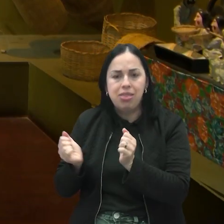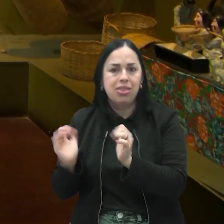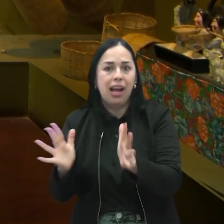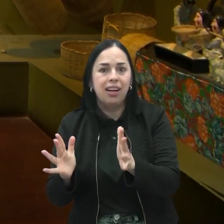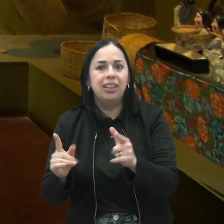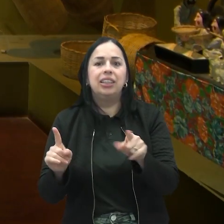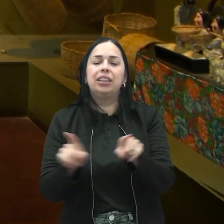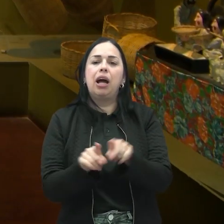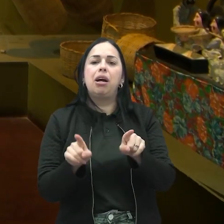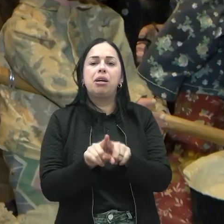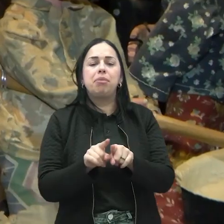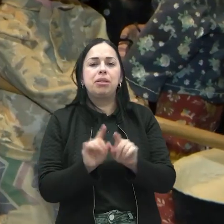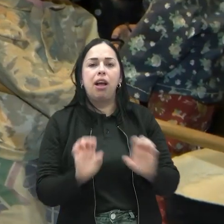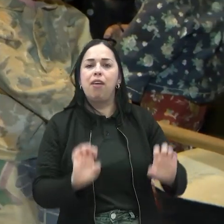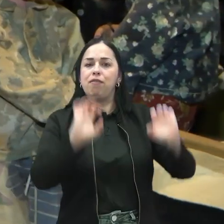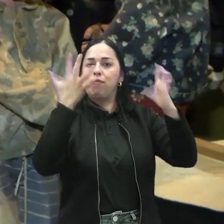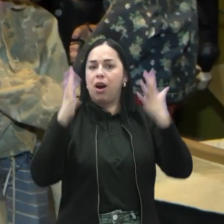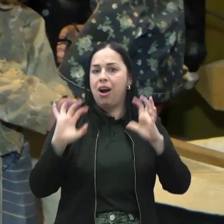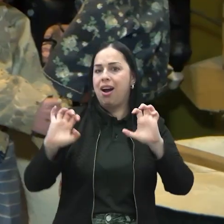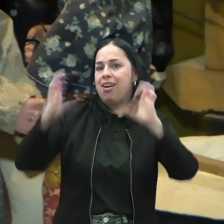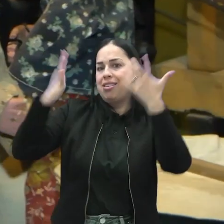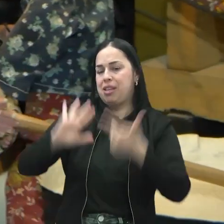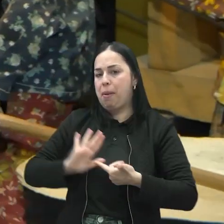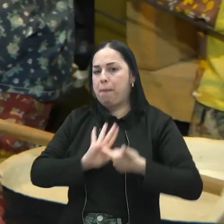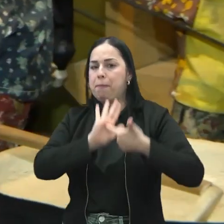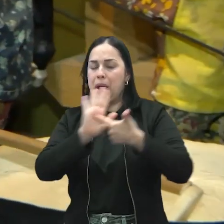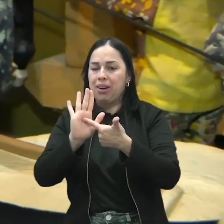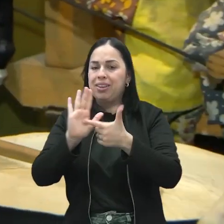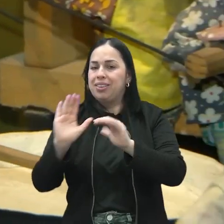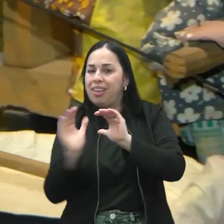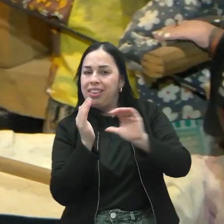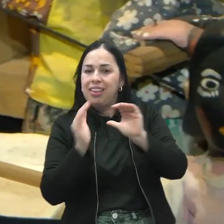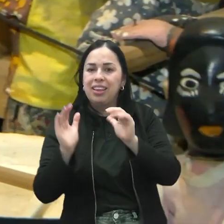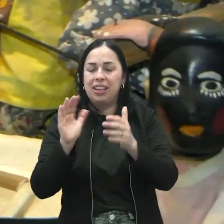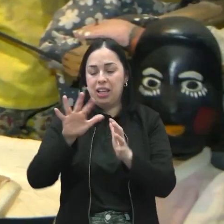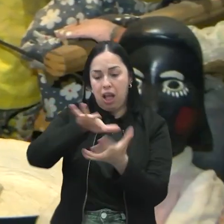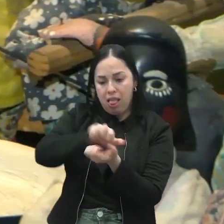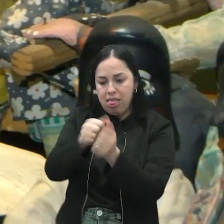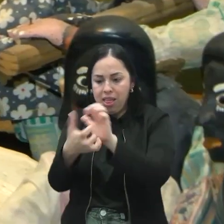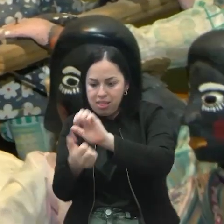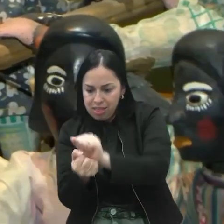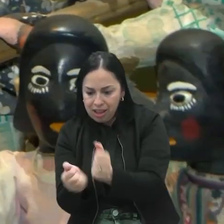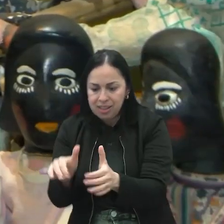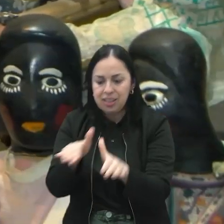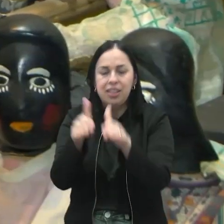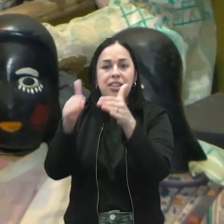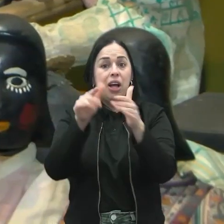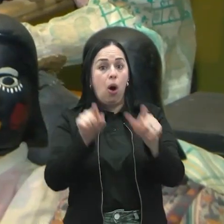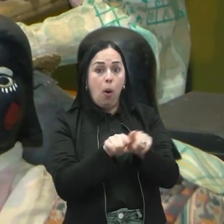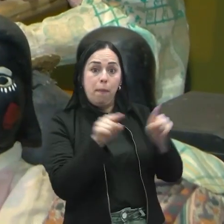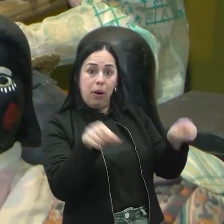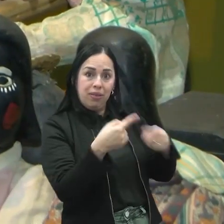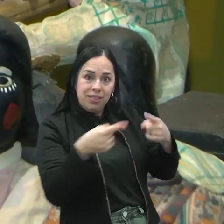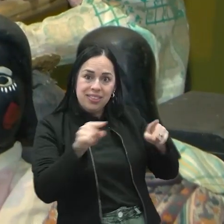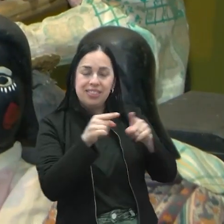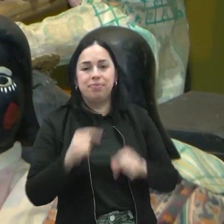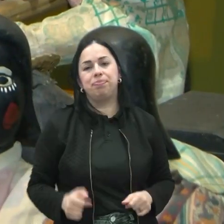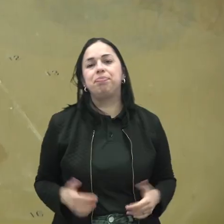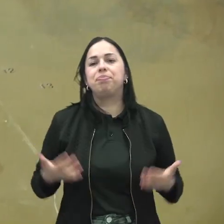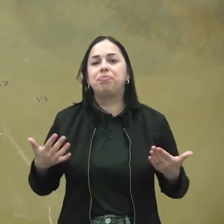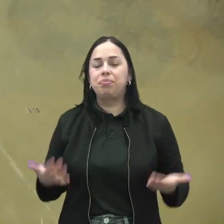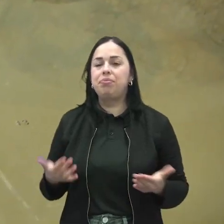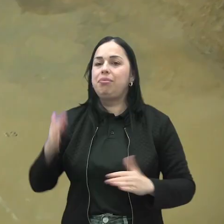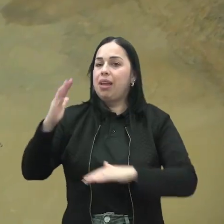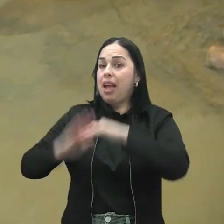ofícios e modos de fazer, celebrações e formas de expressão cênicas, plásticas, musicais ou